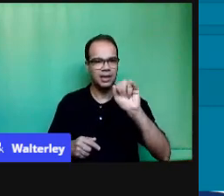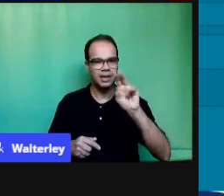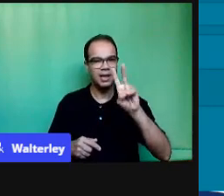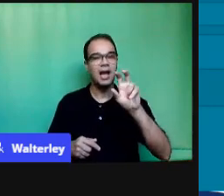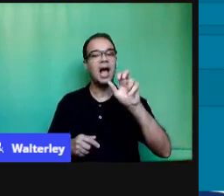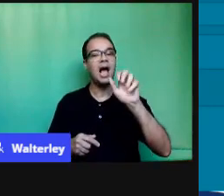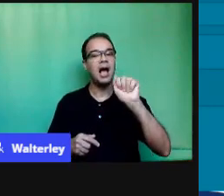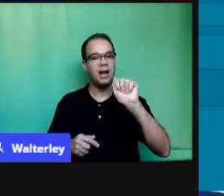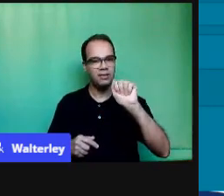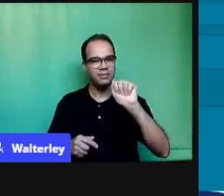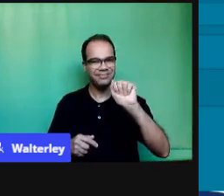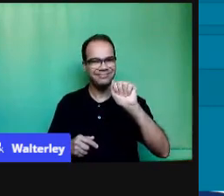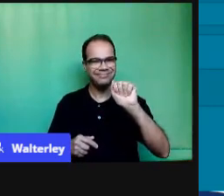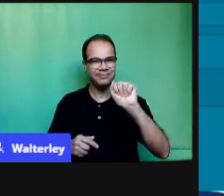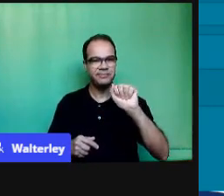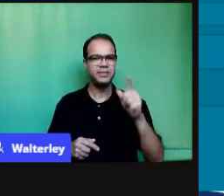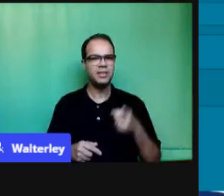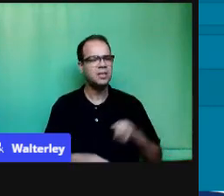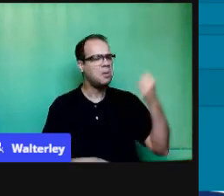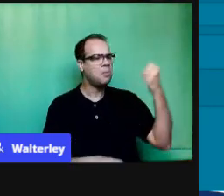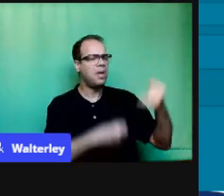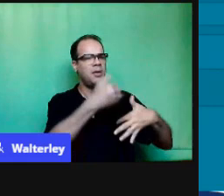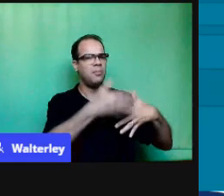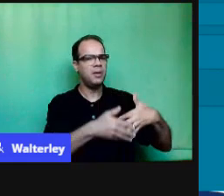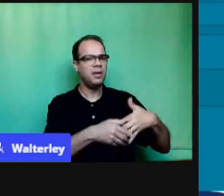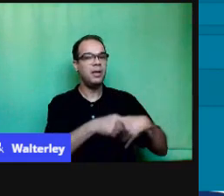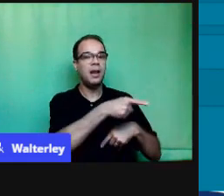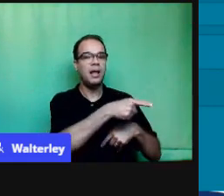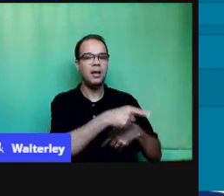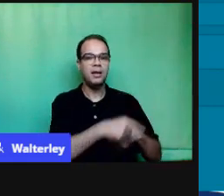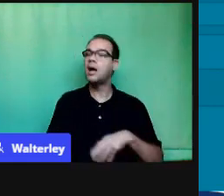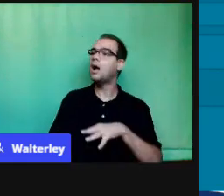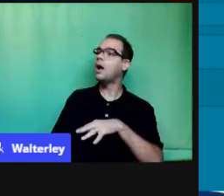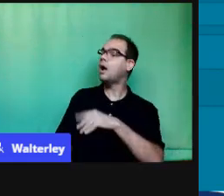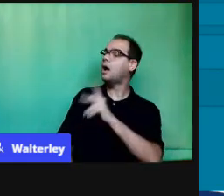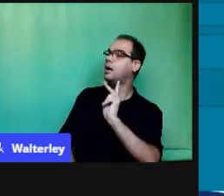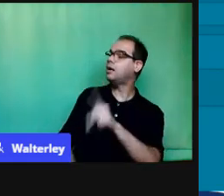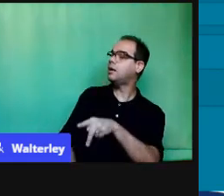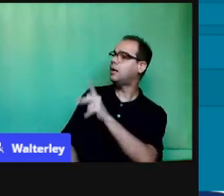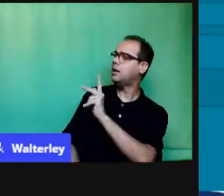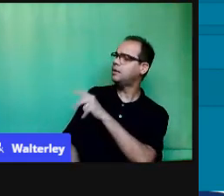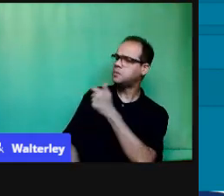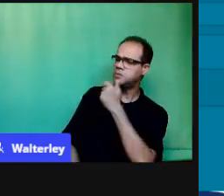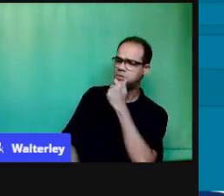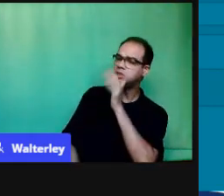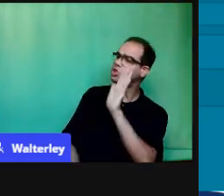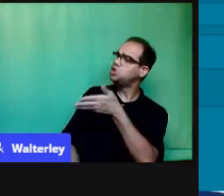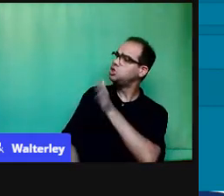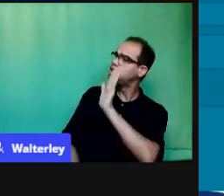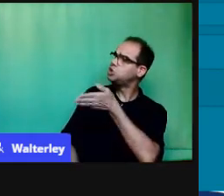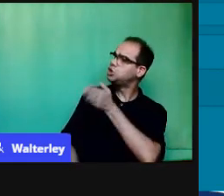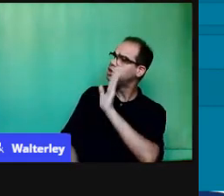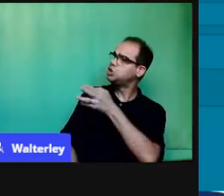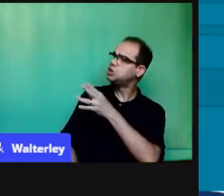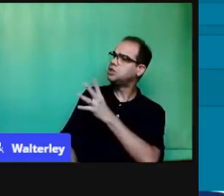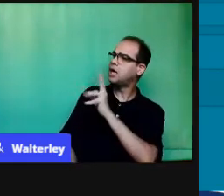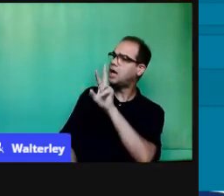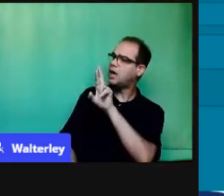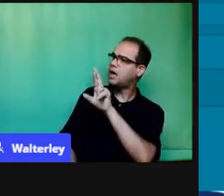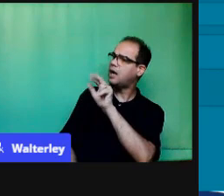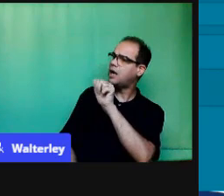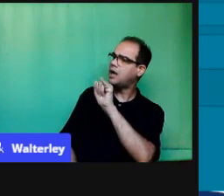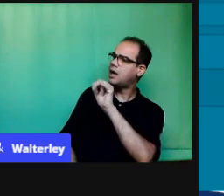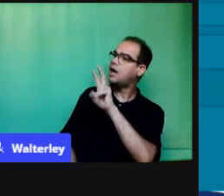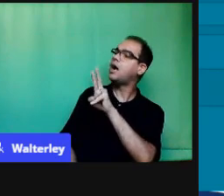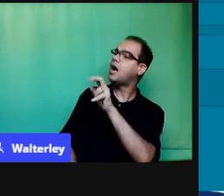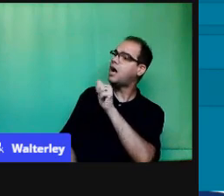aula, provavelmente algum aluno já viu uma reportagem sobre raiva, outro já ouviu falar da vacinação, né, porque foi algum agente de